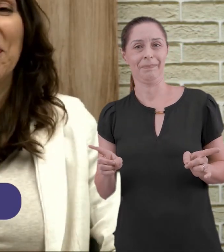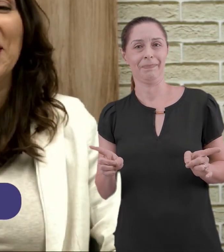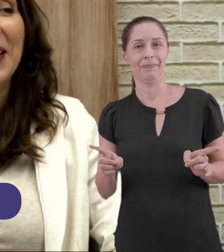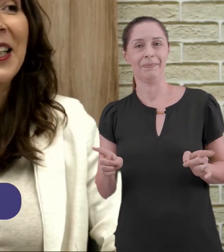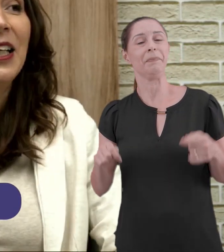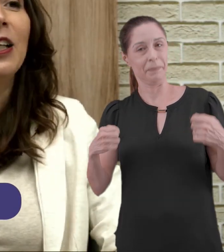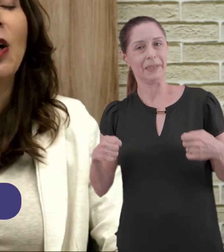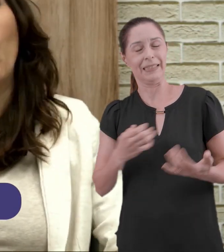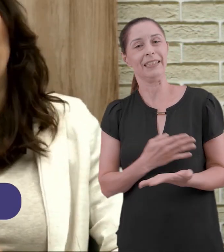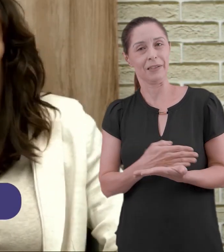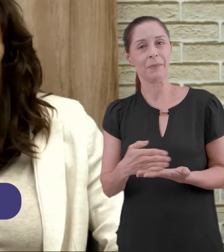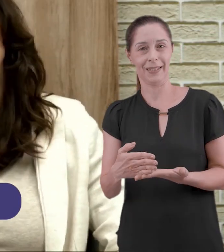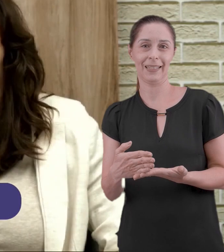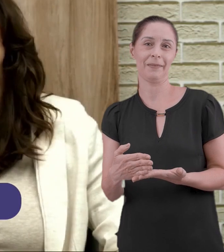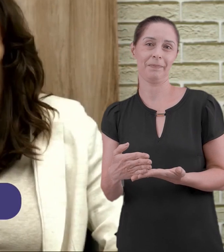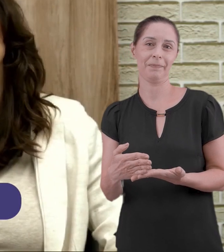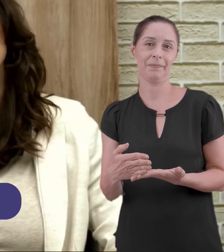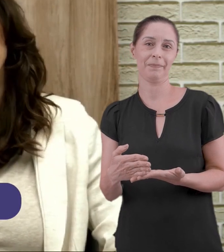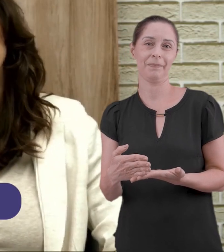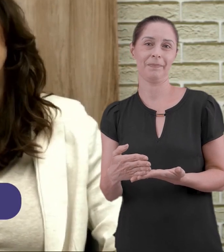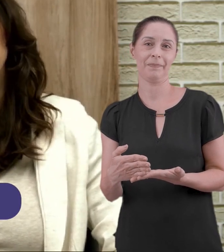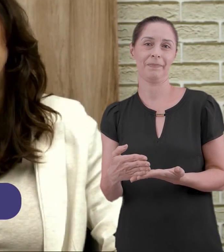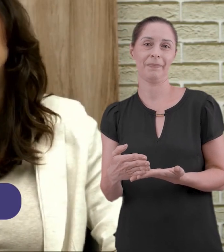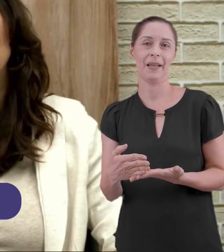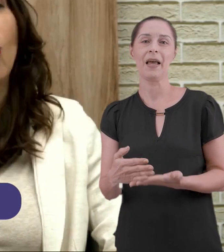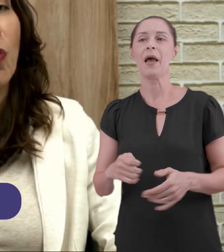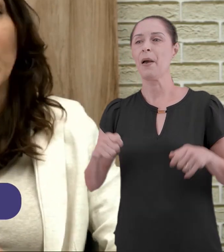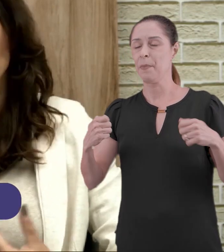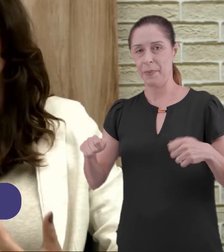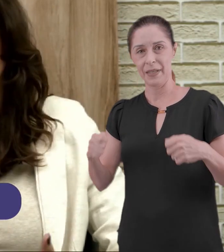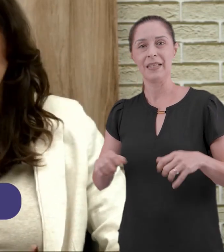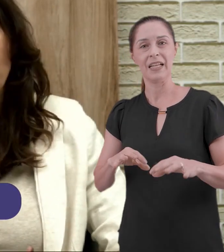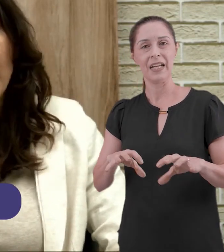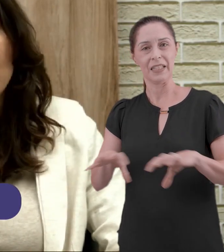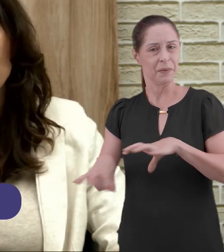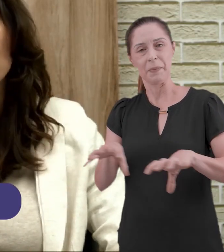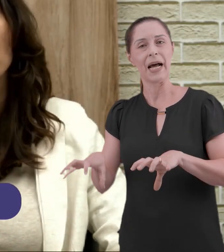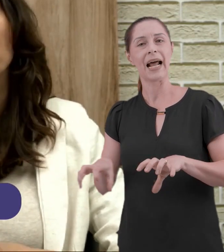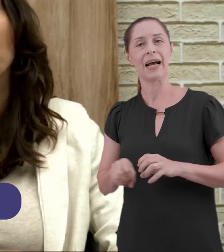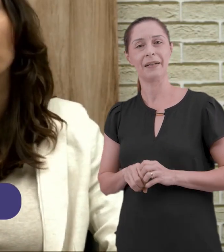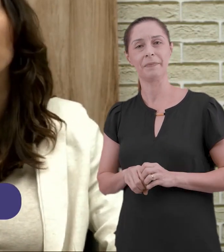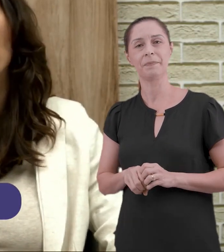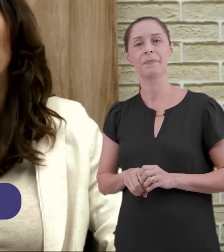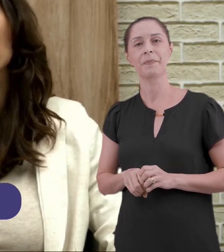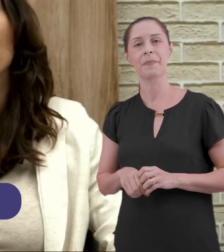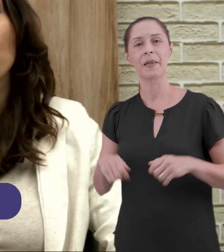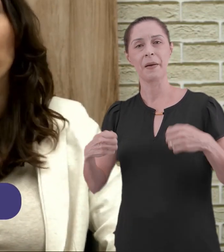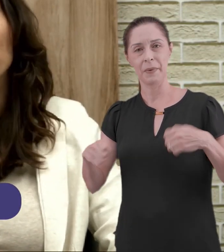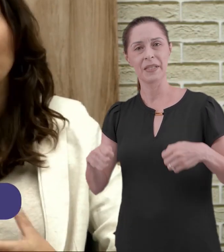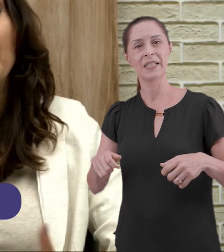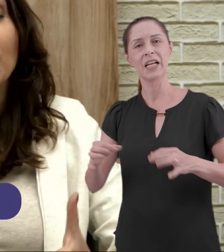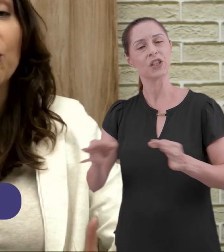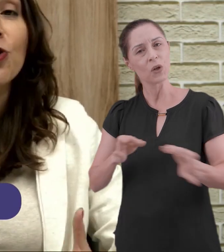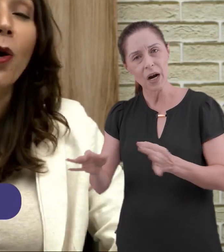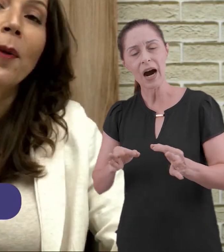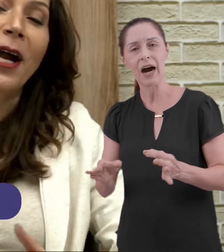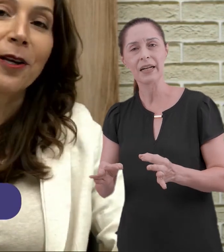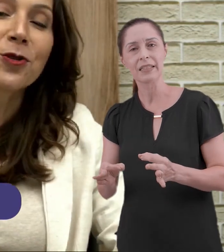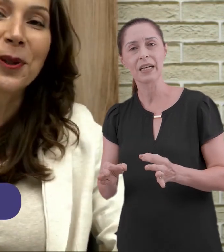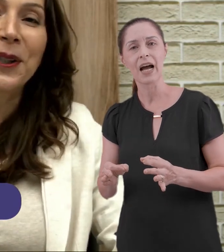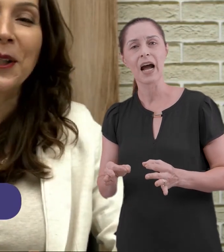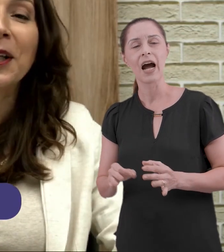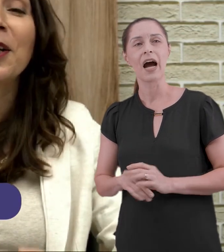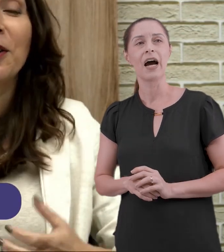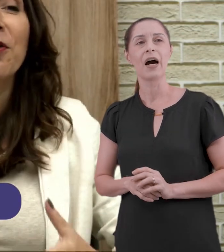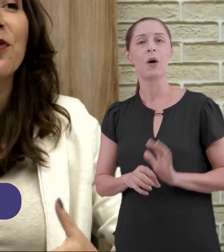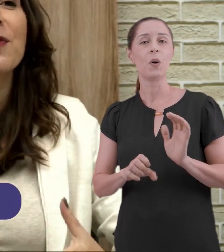coisa, né? Então, algum primeiro passo a gente precisa dar. E como o pastor falou aqui várias vezes, o primeiro passo que a gente pode dar é talvez só um